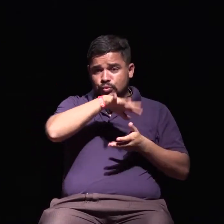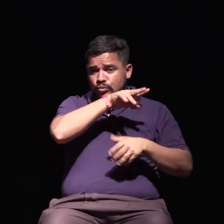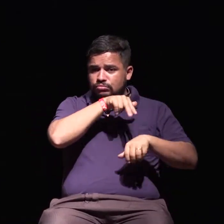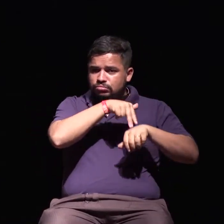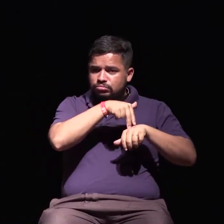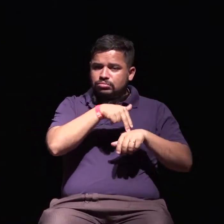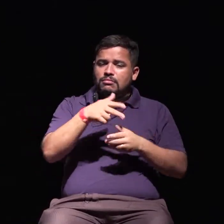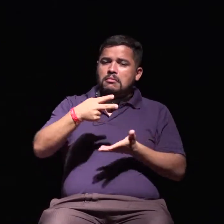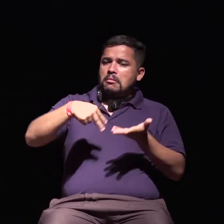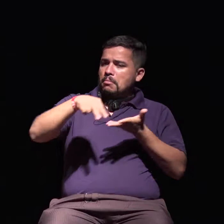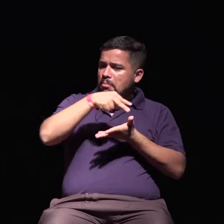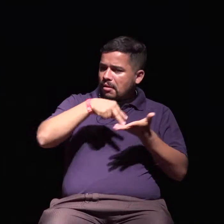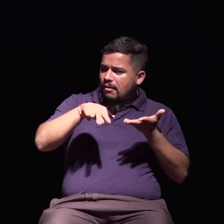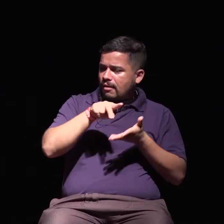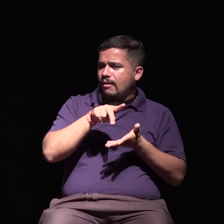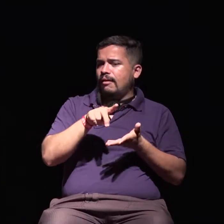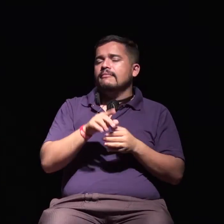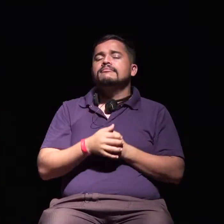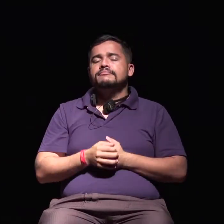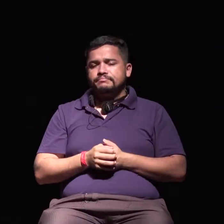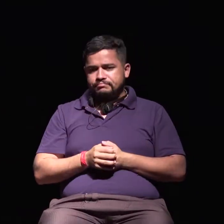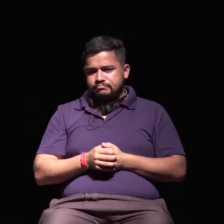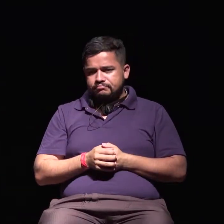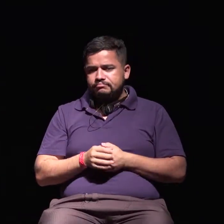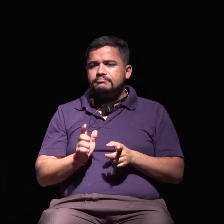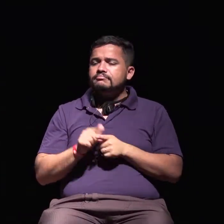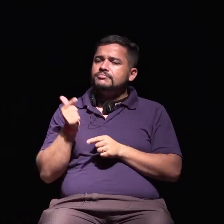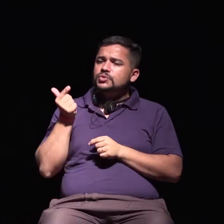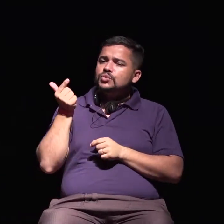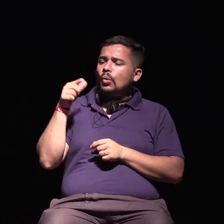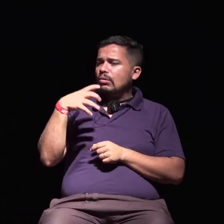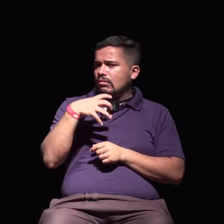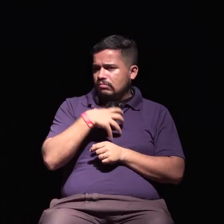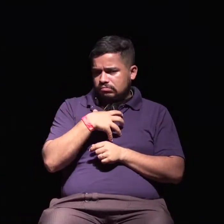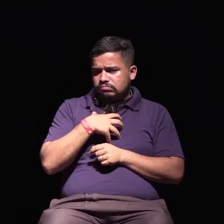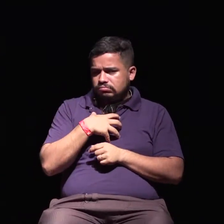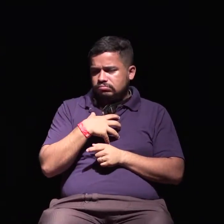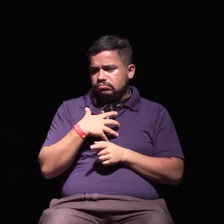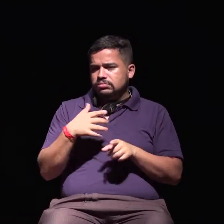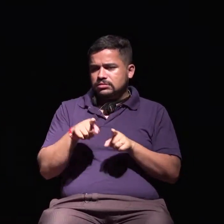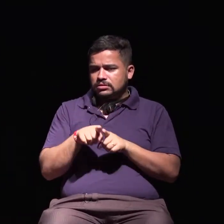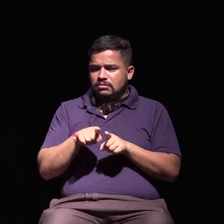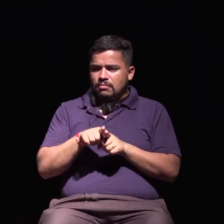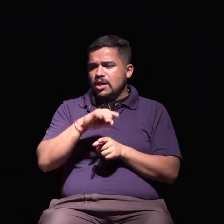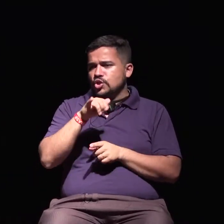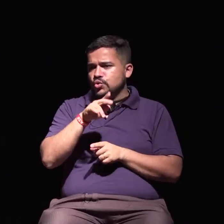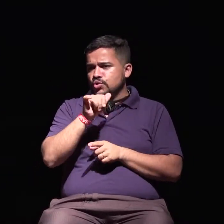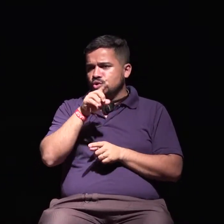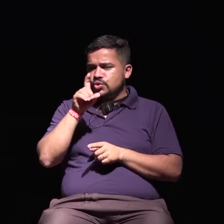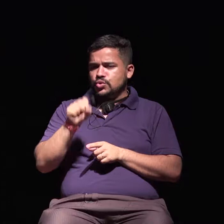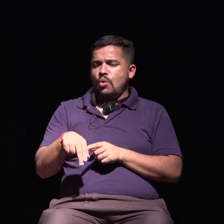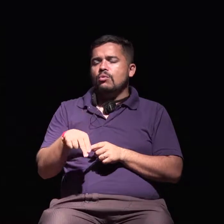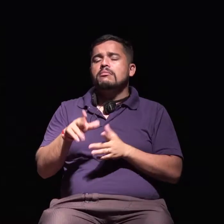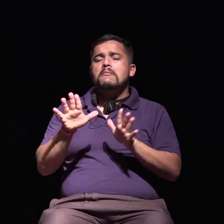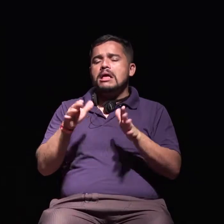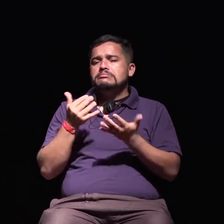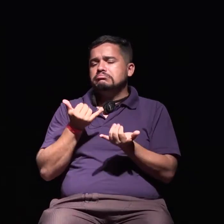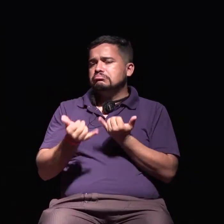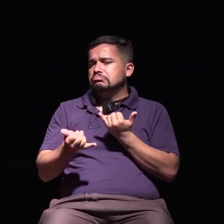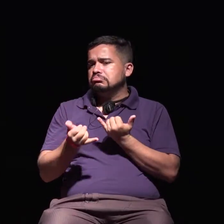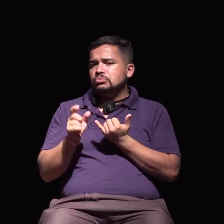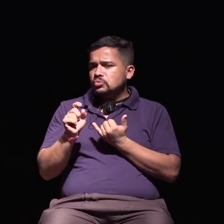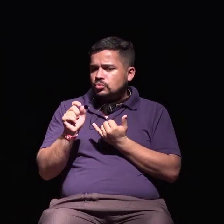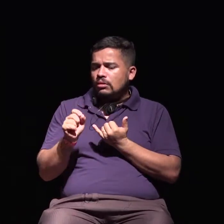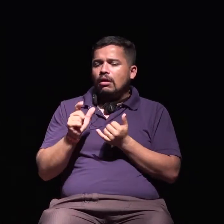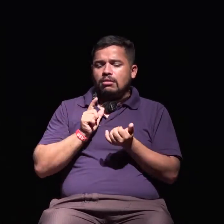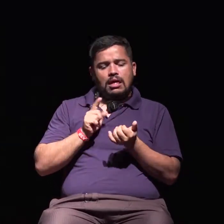balé triádico de Oskar Schlemmer na Bauhaus e, de outra forma, também na Judson Church. Mas o que me parece agora